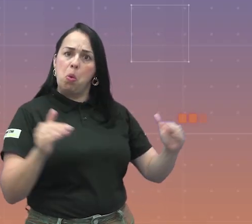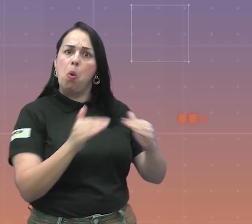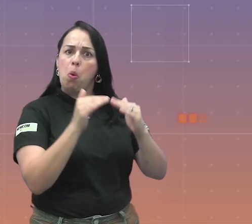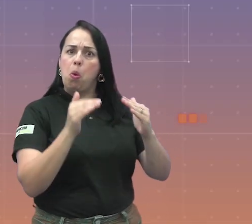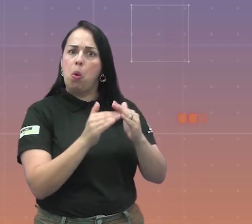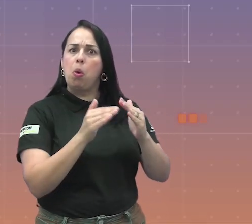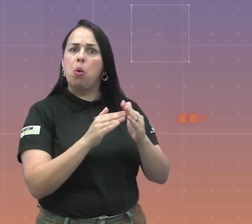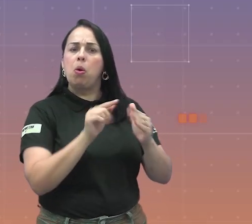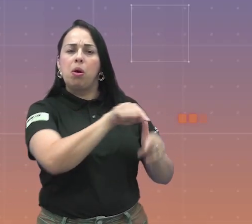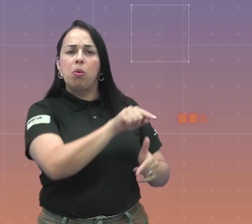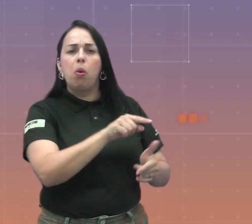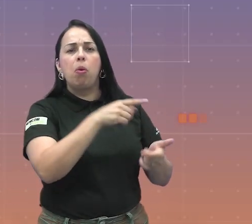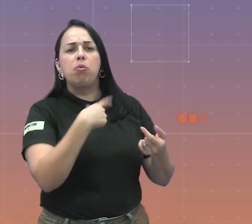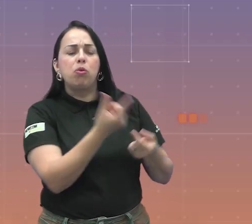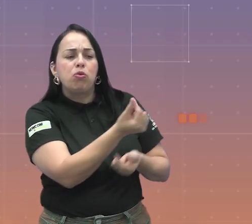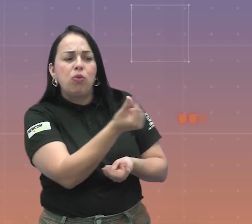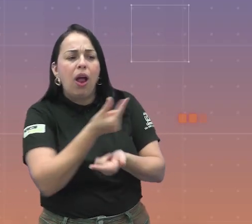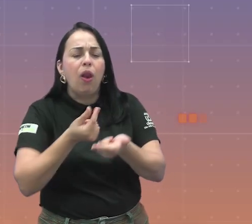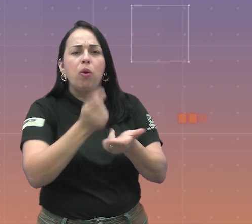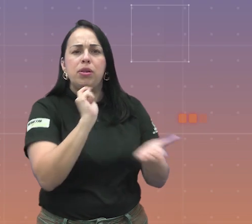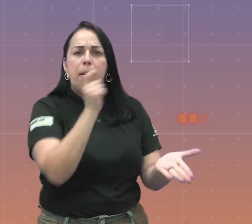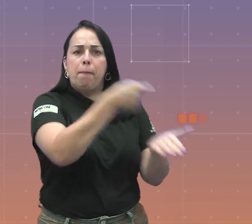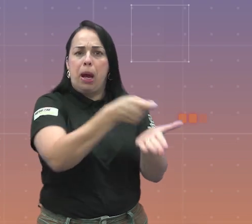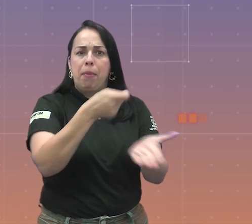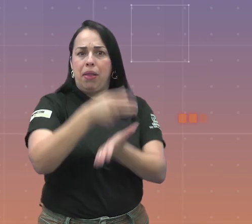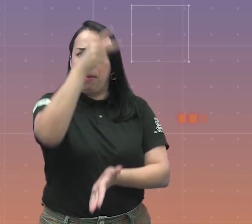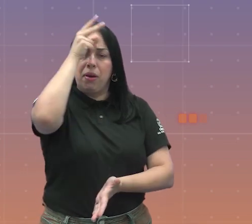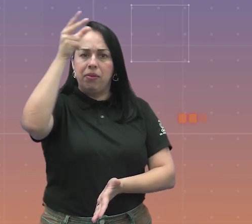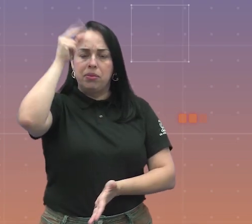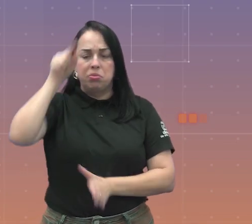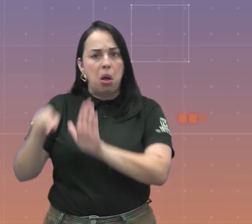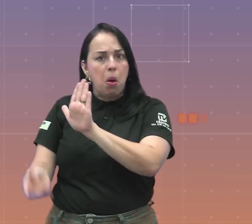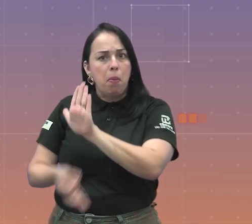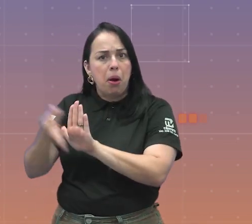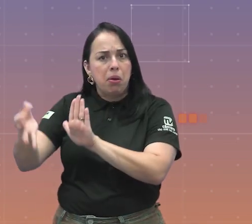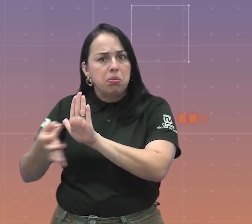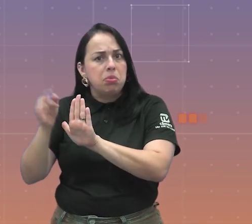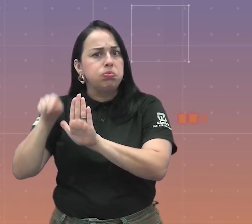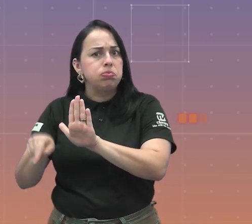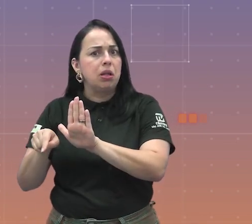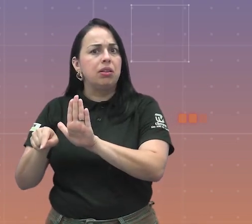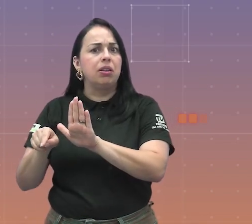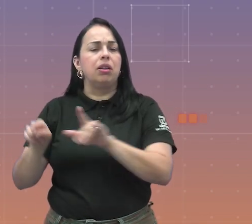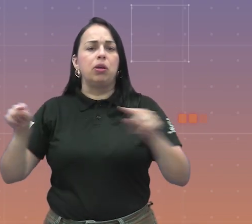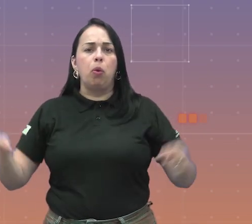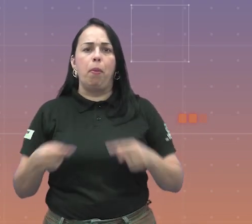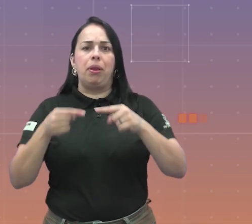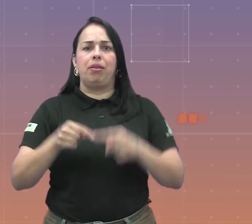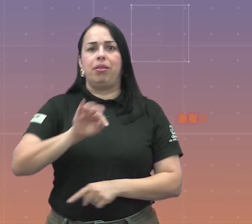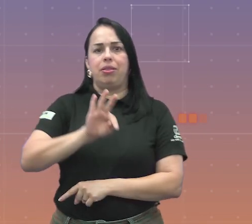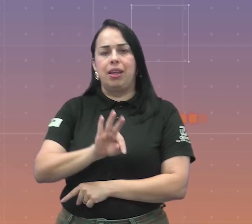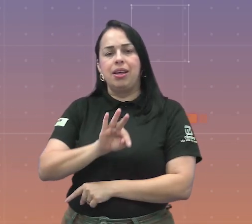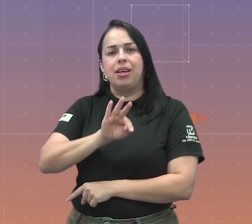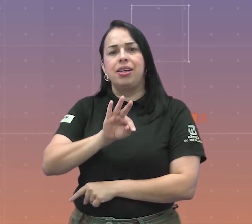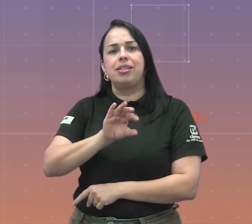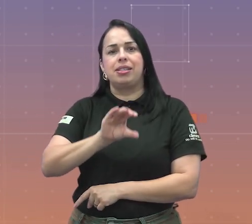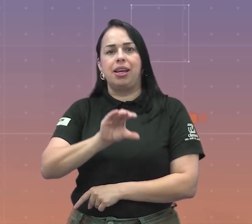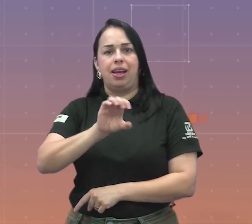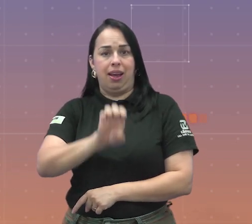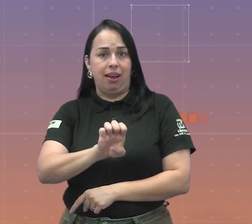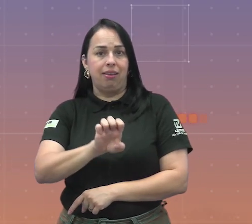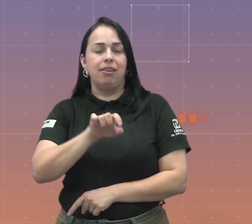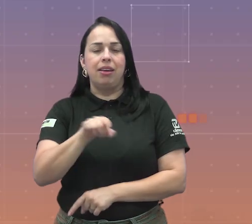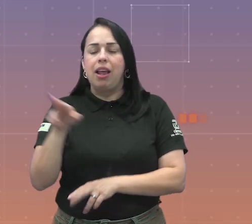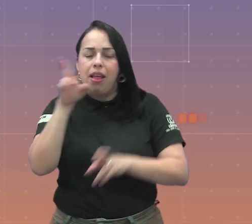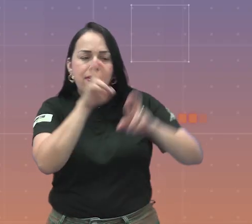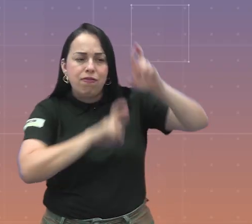da Prefeitura do ano de 2022. O parecer dos vereadores se baseou na avaliação do Tribunal de Contas do